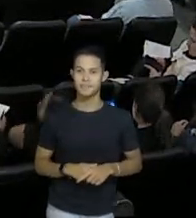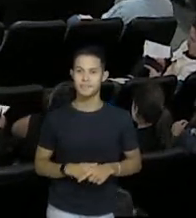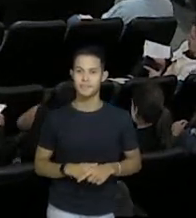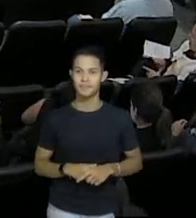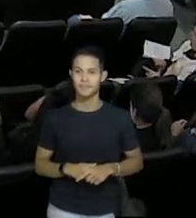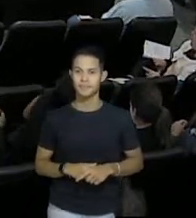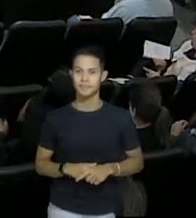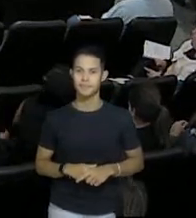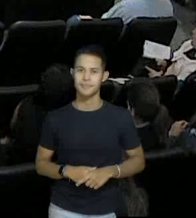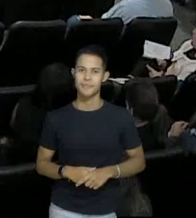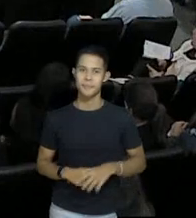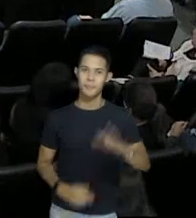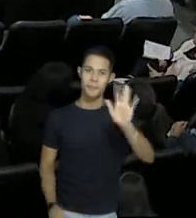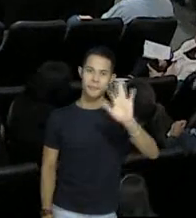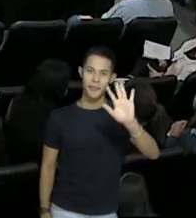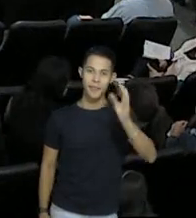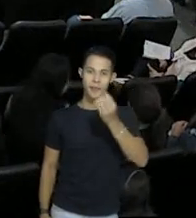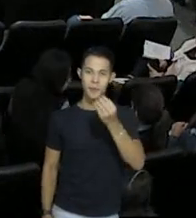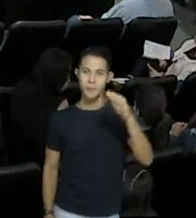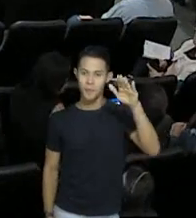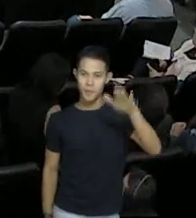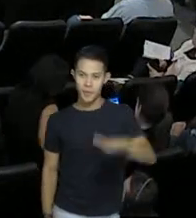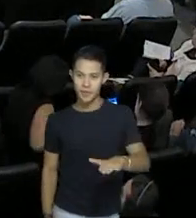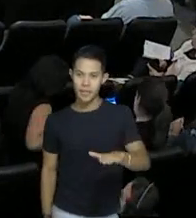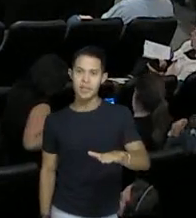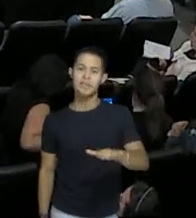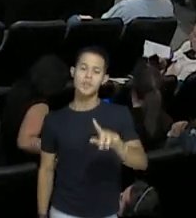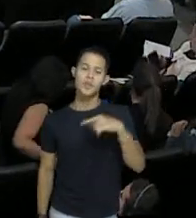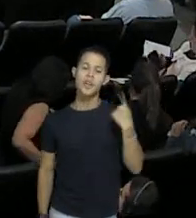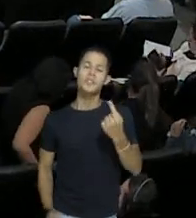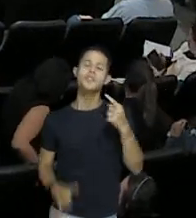Boa tarde. A gente tem uma pergunta